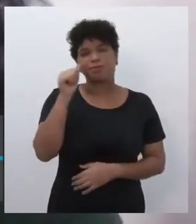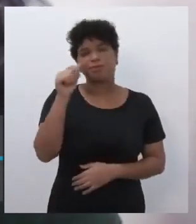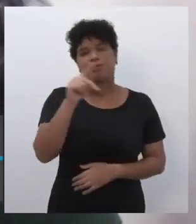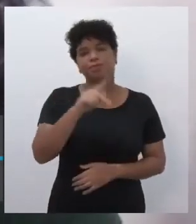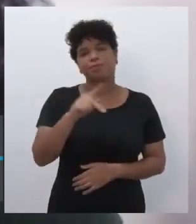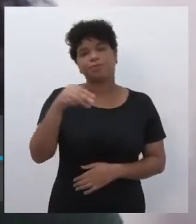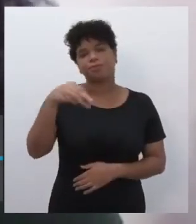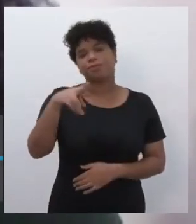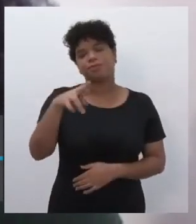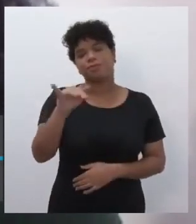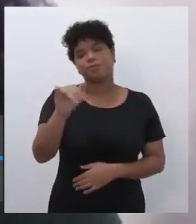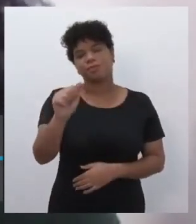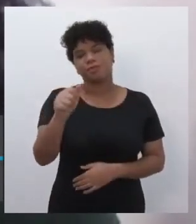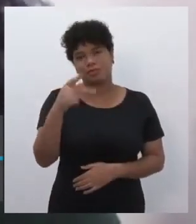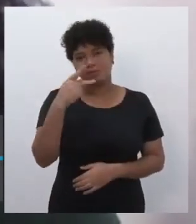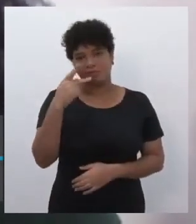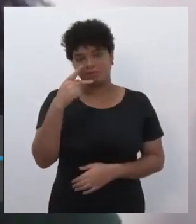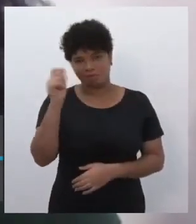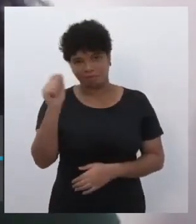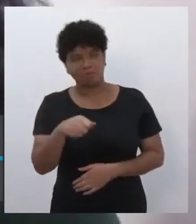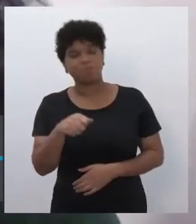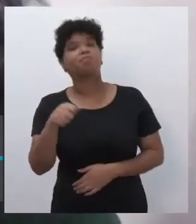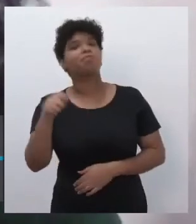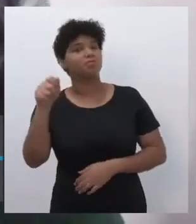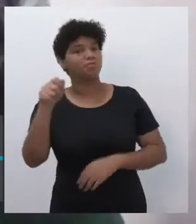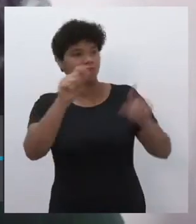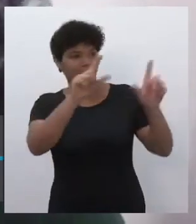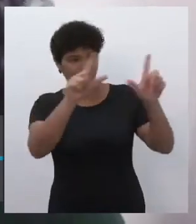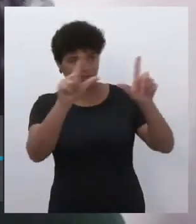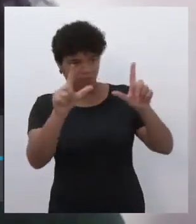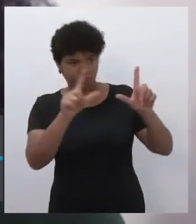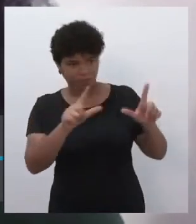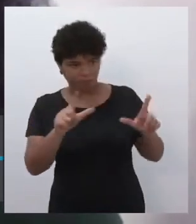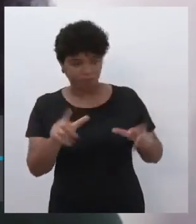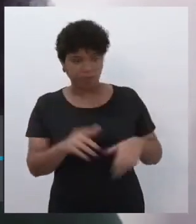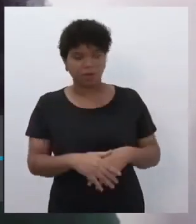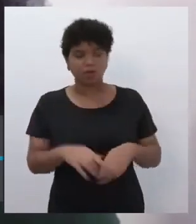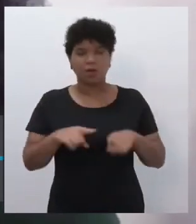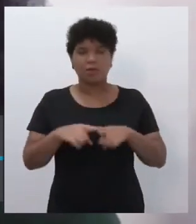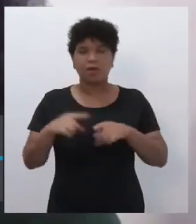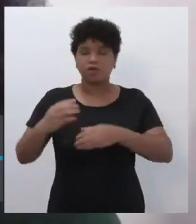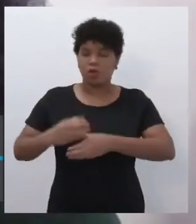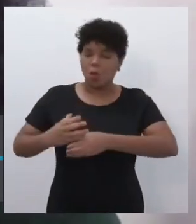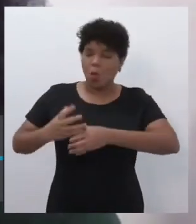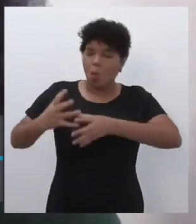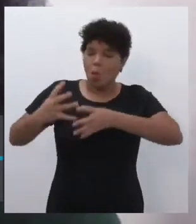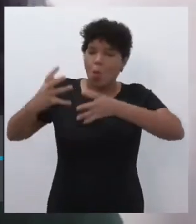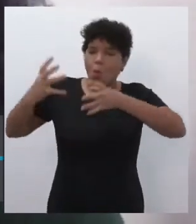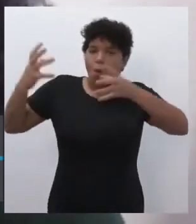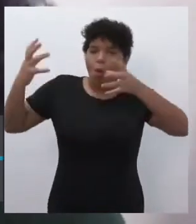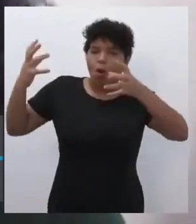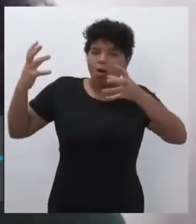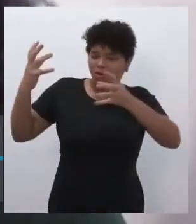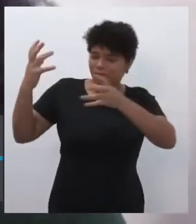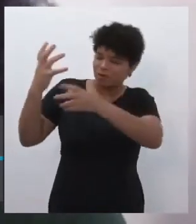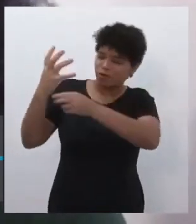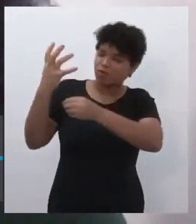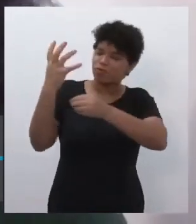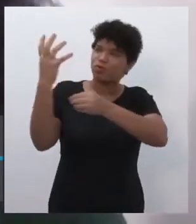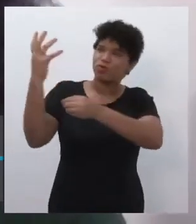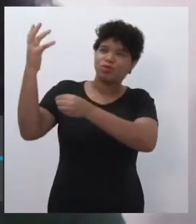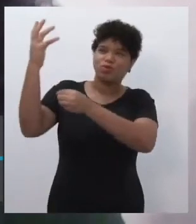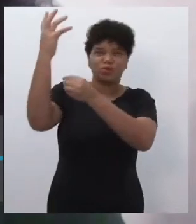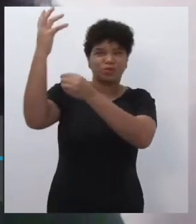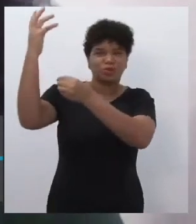imagem e textos com balões de HQ, ilustrações com dados matemáticos. A professora